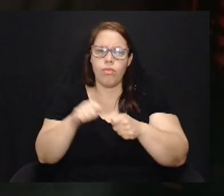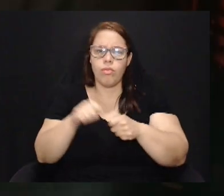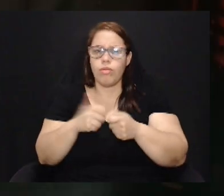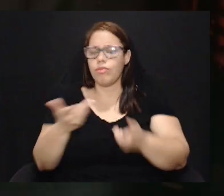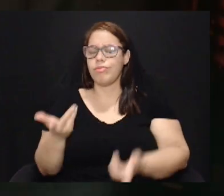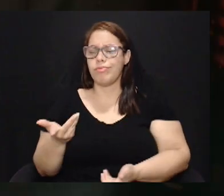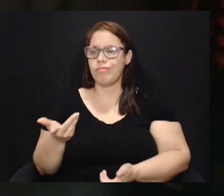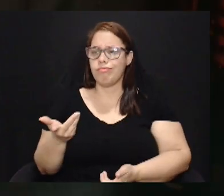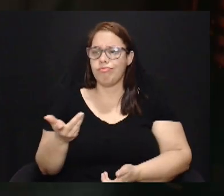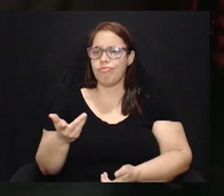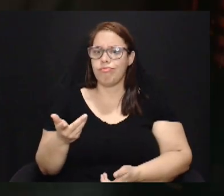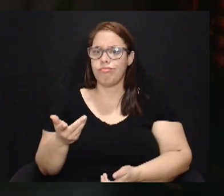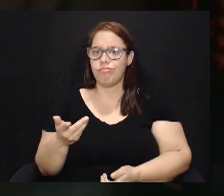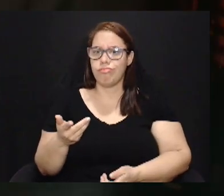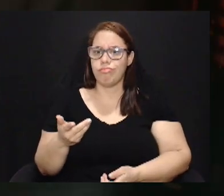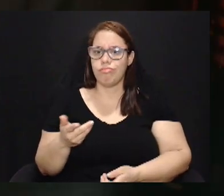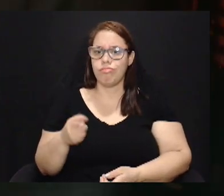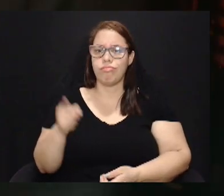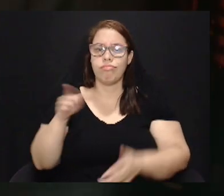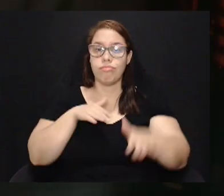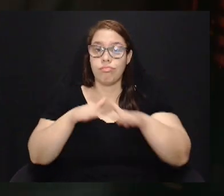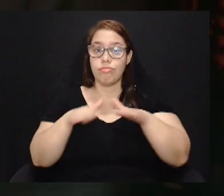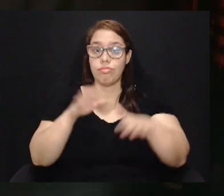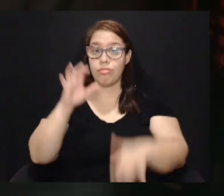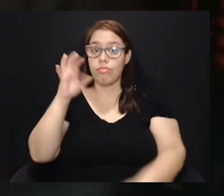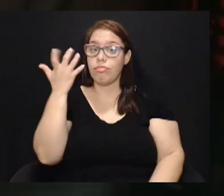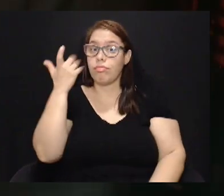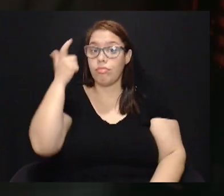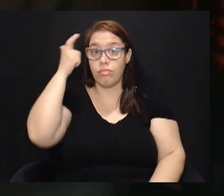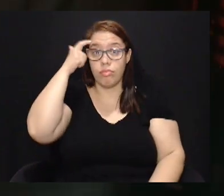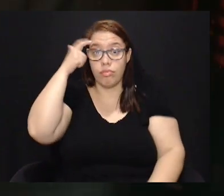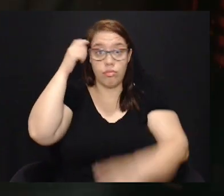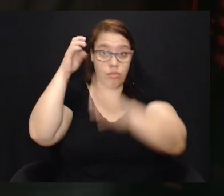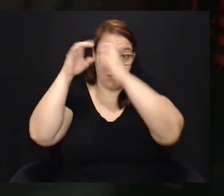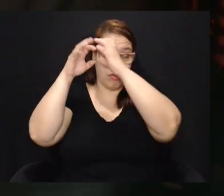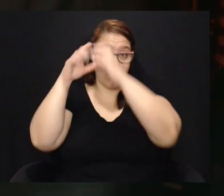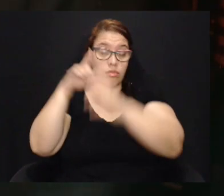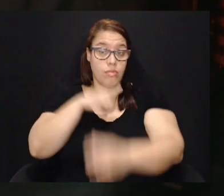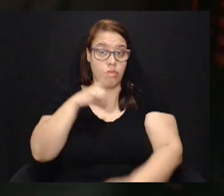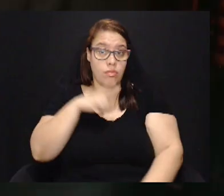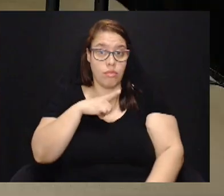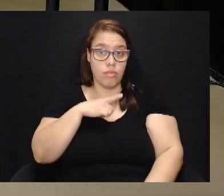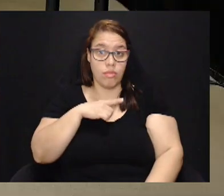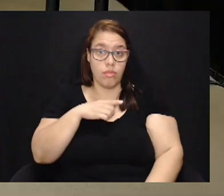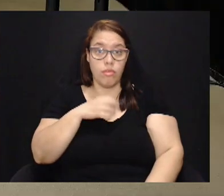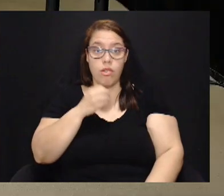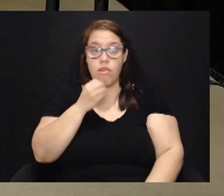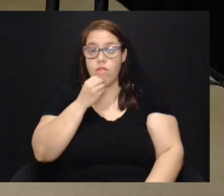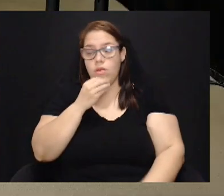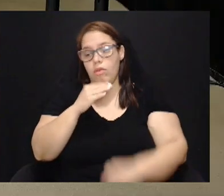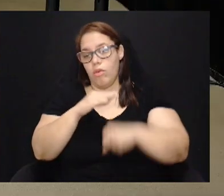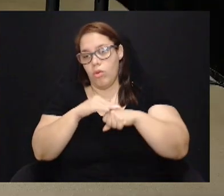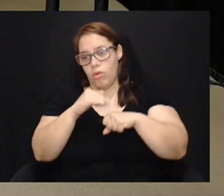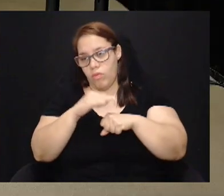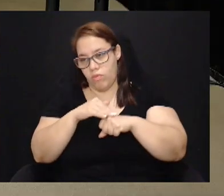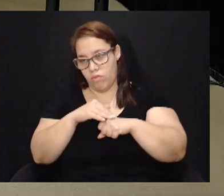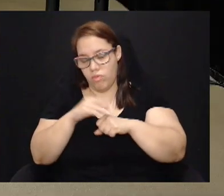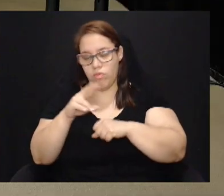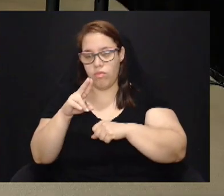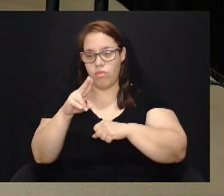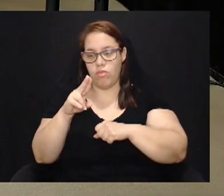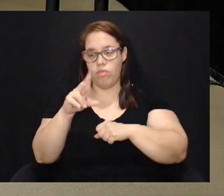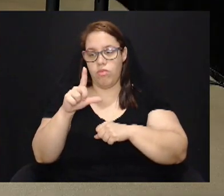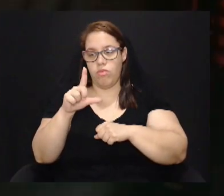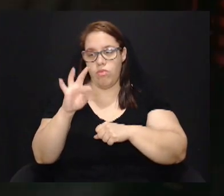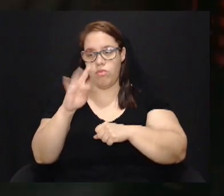agora não é o momento? O que acontece no nosso cérebro? Porque a gente tem essa questão da recompensa, e o alimento ultraprocessado, aquela pizza, aquele